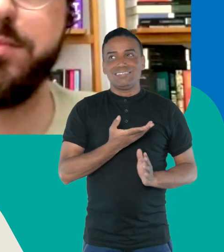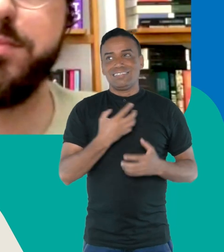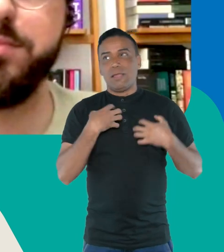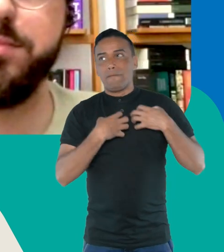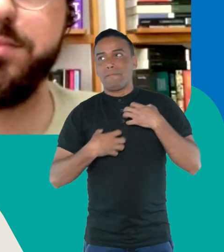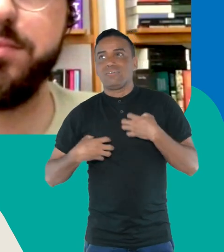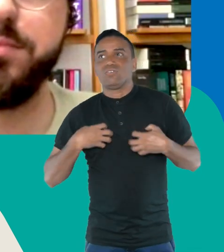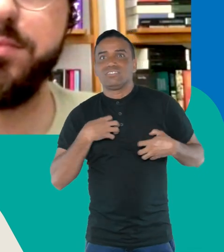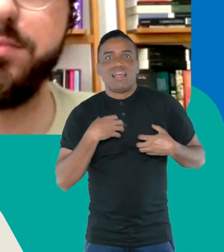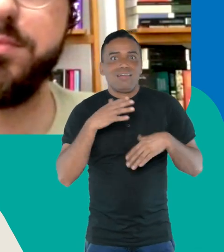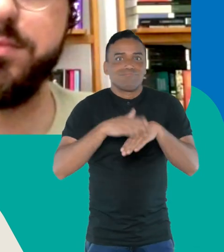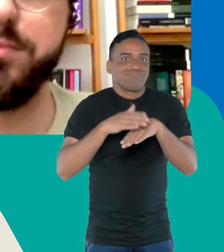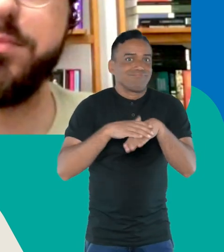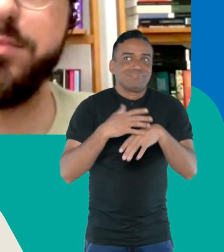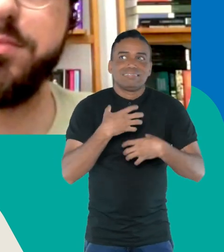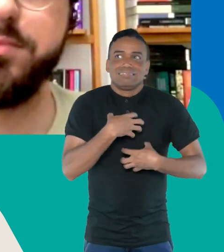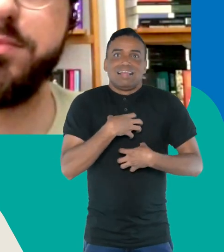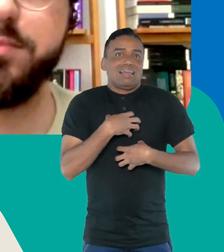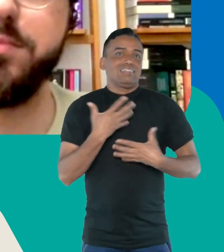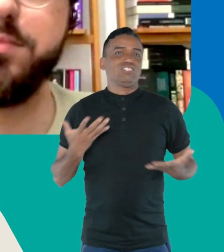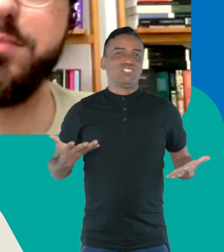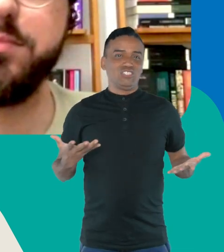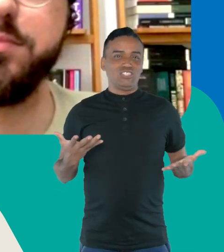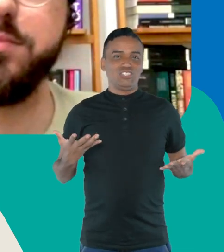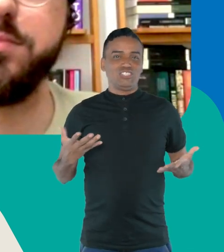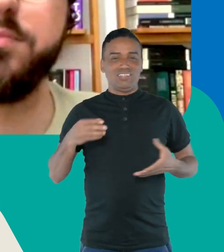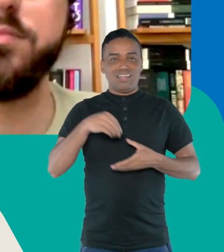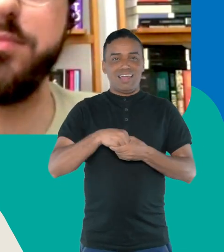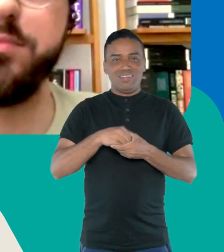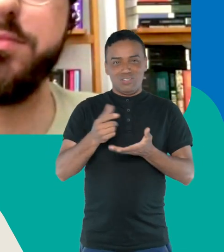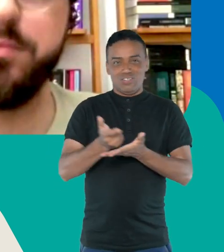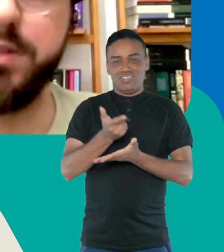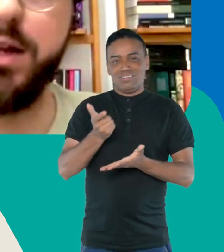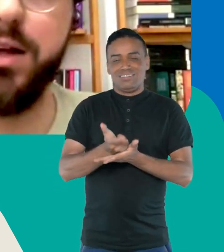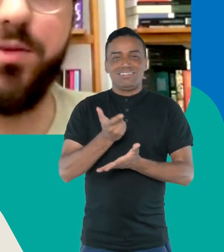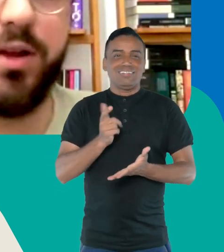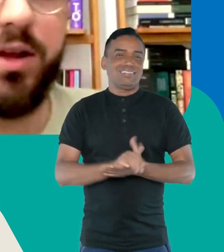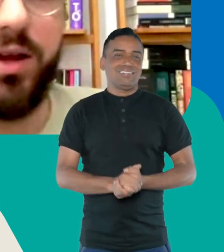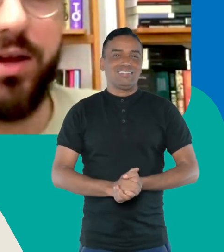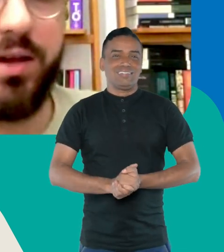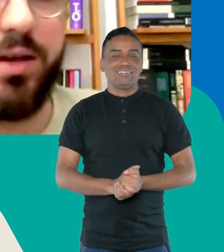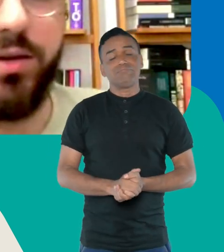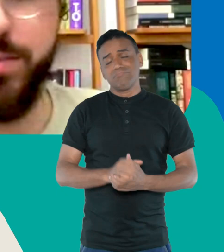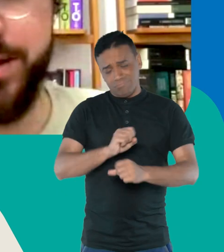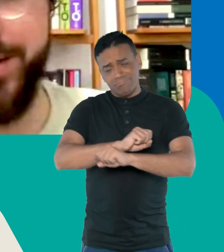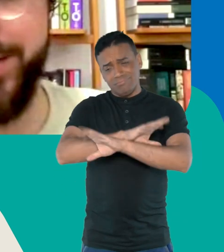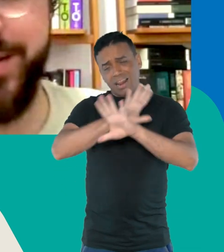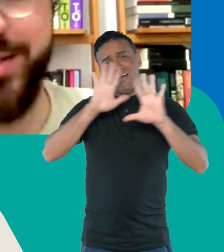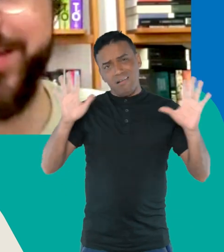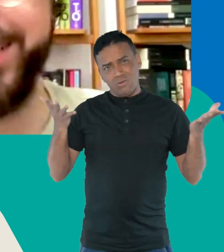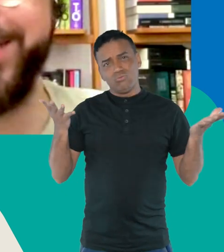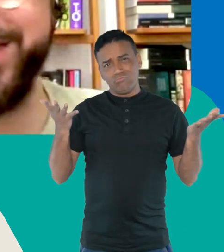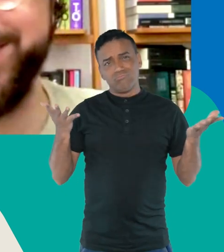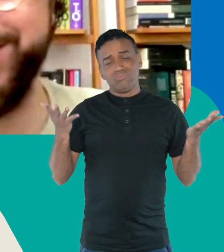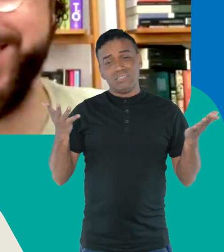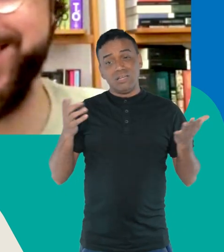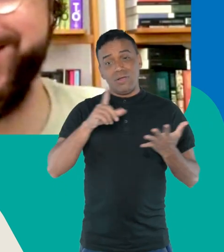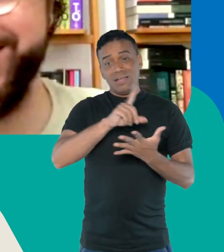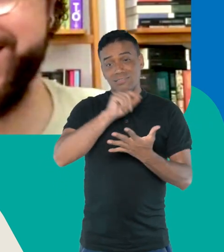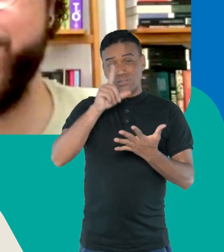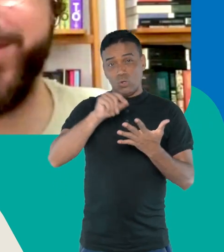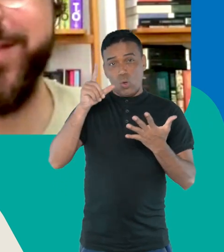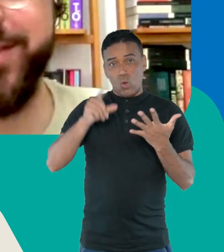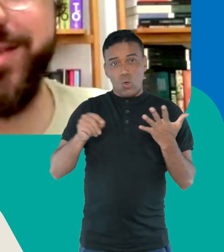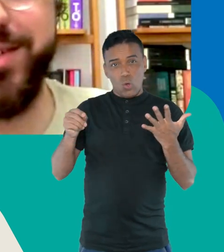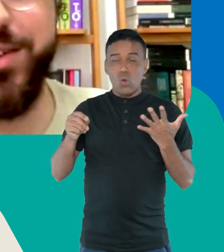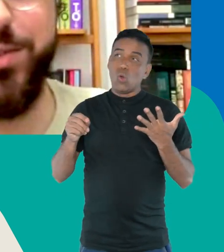mexe muito com você, né, na obra inteira, assim. Claro, assim, essa seleção que você fez